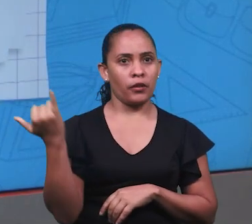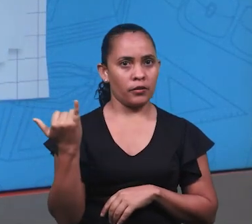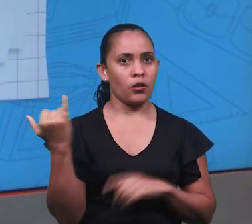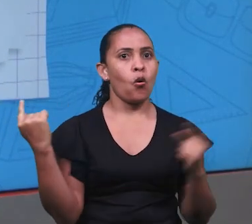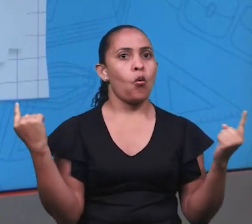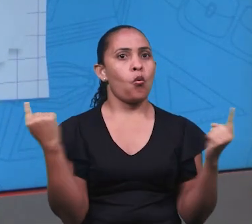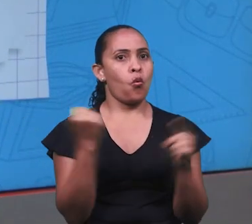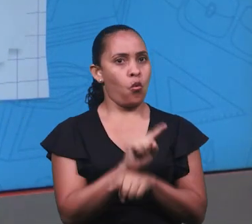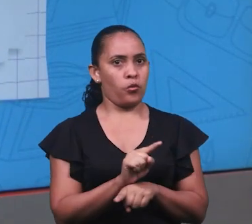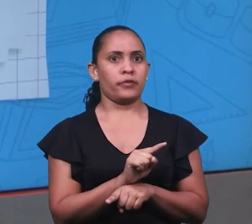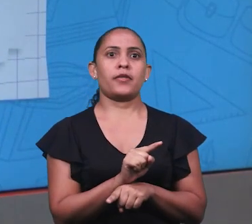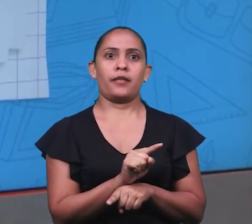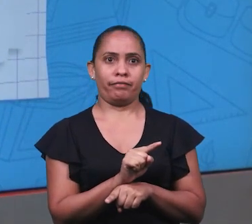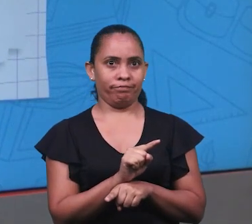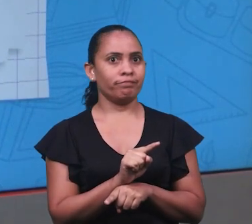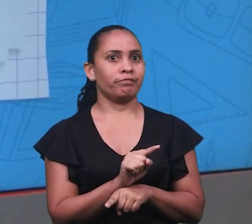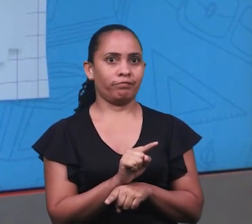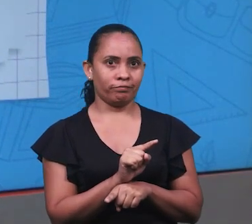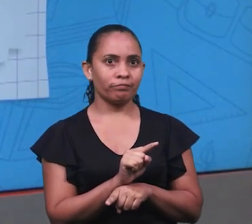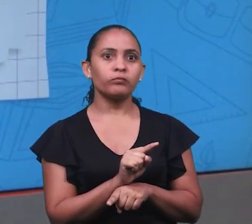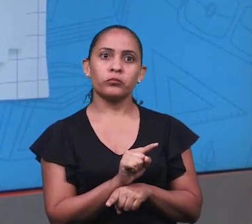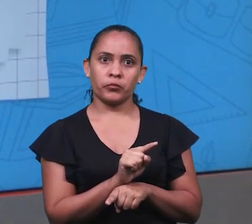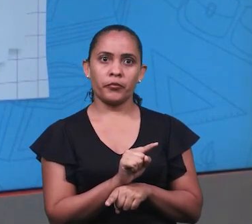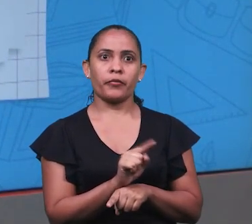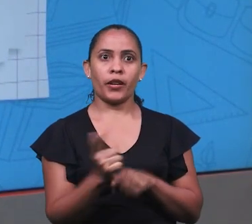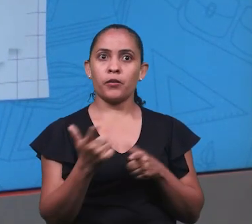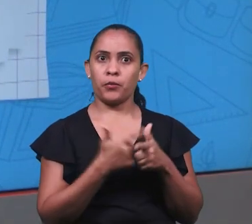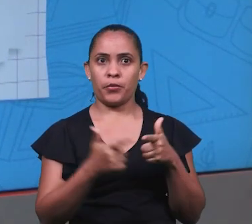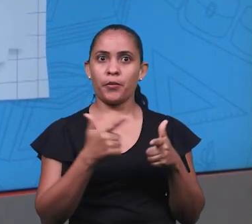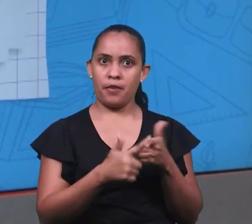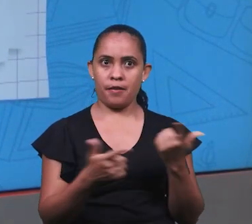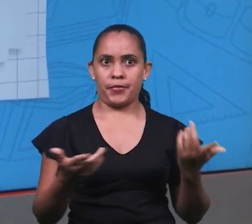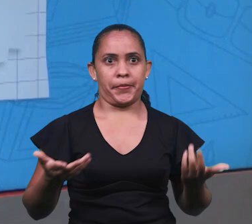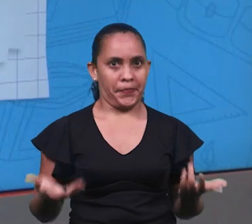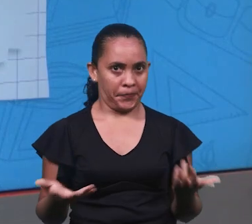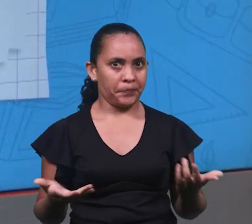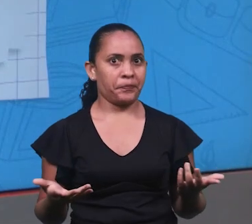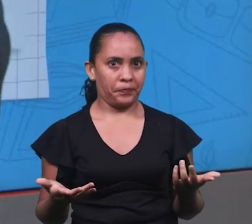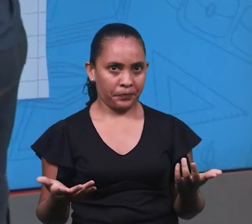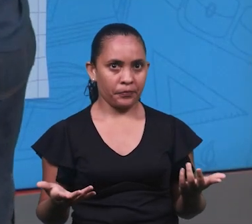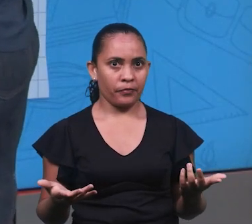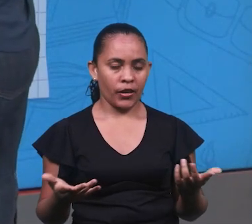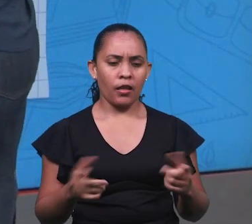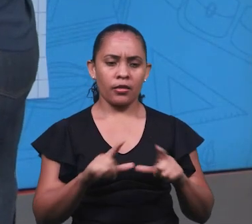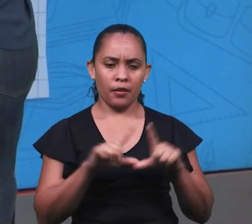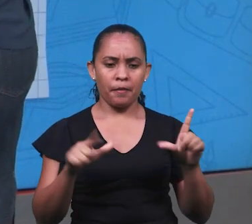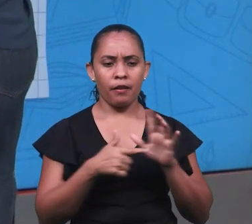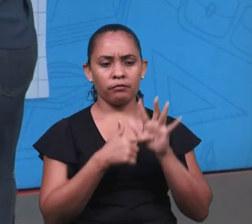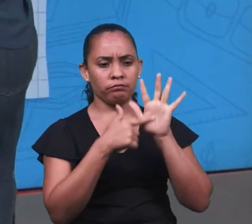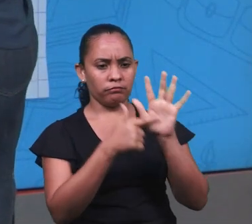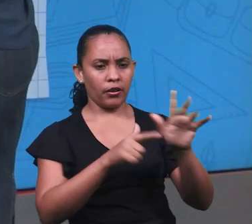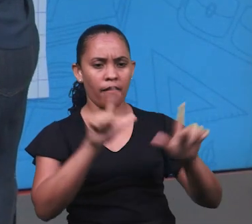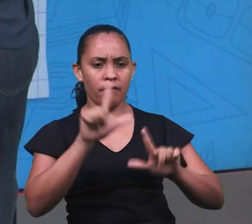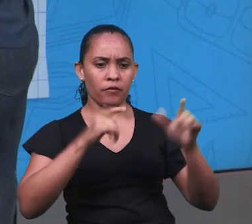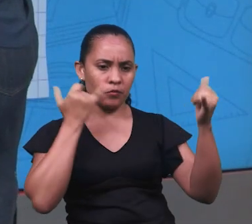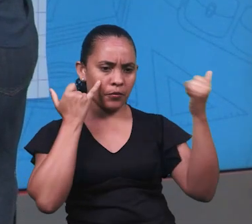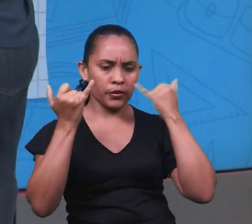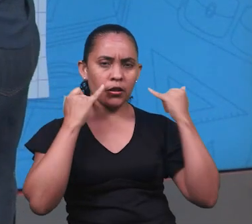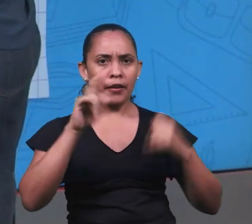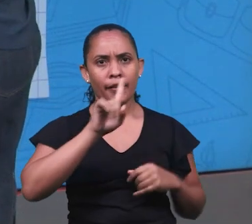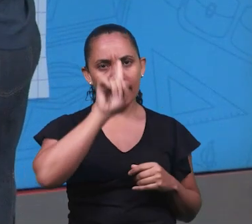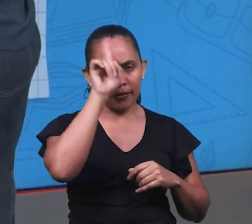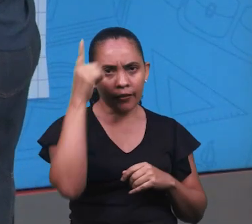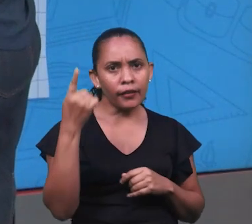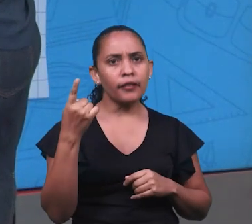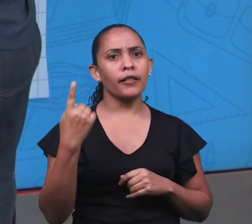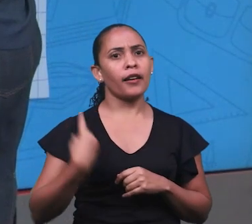machismo. Tá vendo? Você não discutiu o machismo? Resolve o machismo. Por meio de anúncios publicitários, a fim de desconstruir ideias de